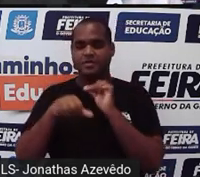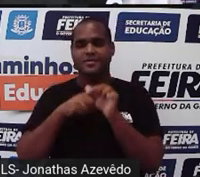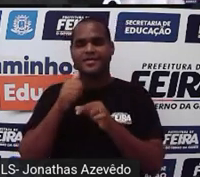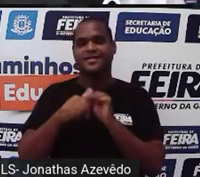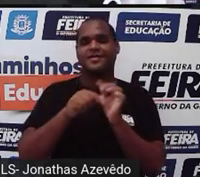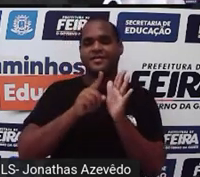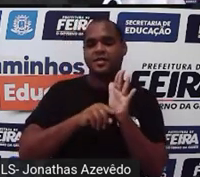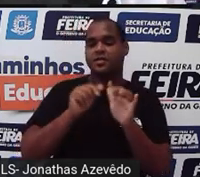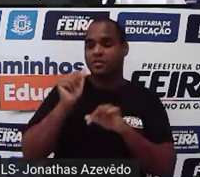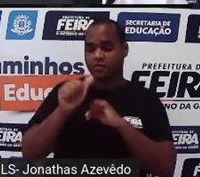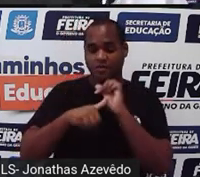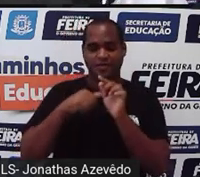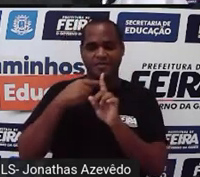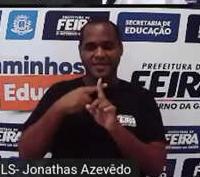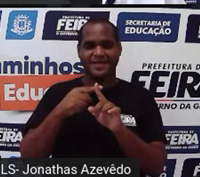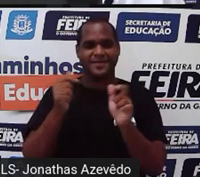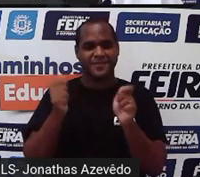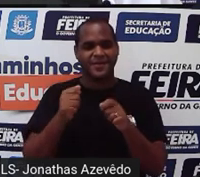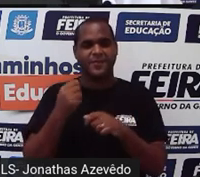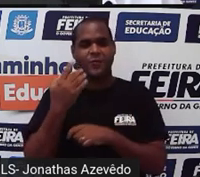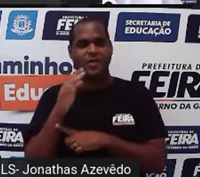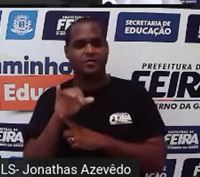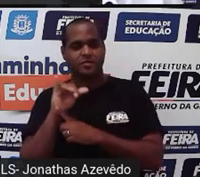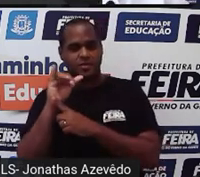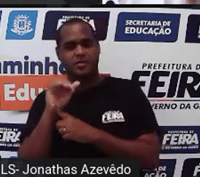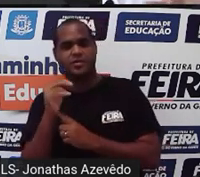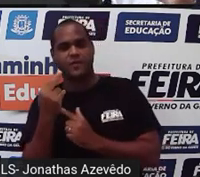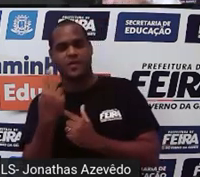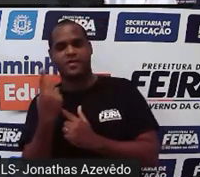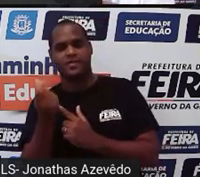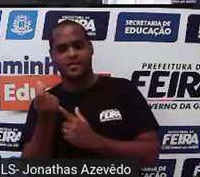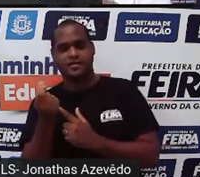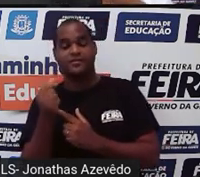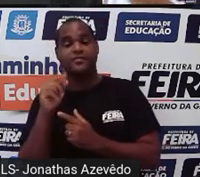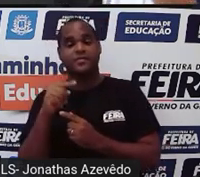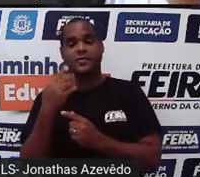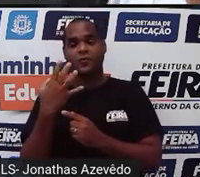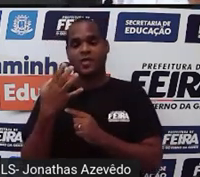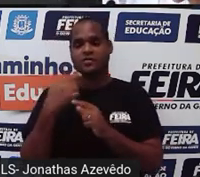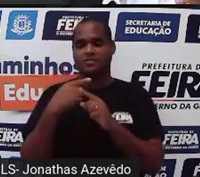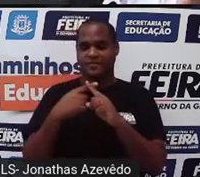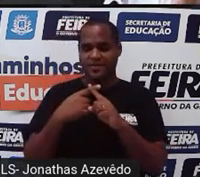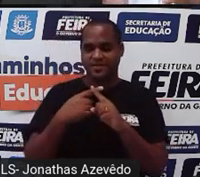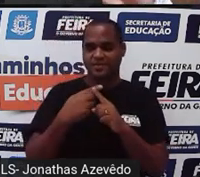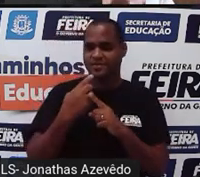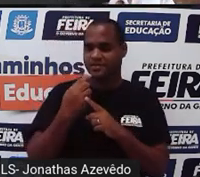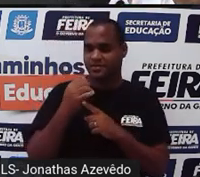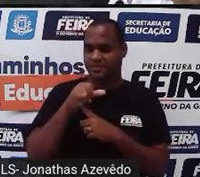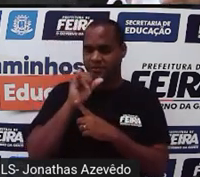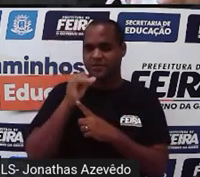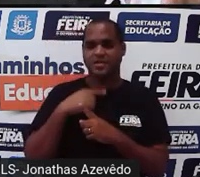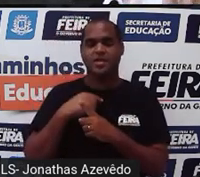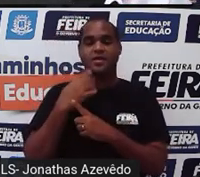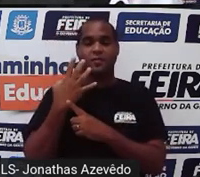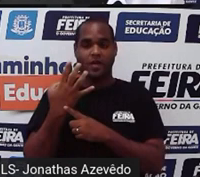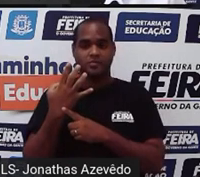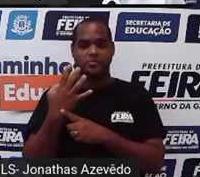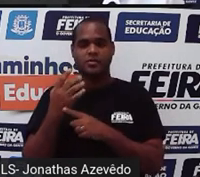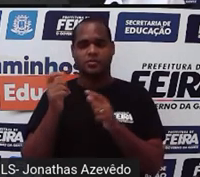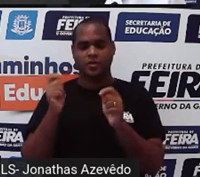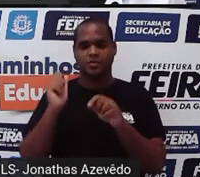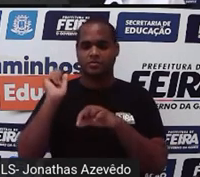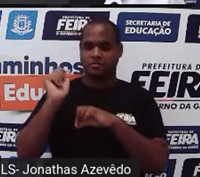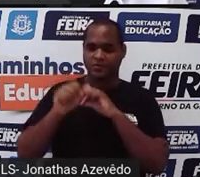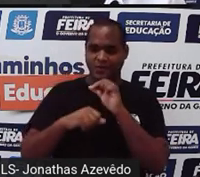tudo fica positivo 4y = 16 é 4xy esse quatro que multiplica vai para outro lado na